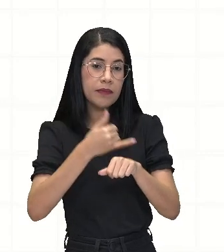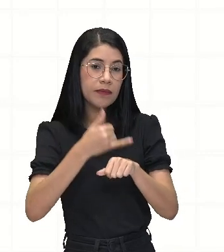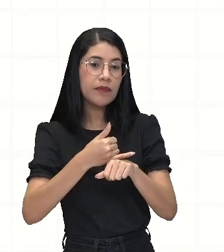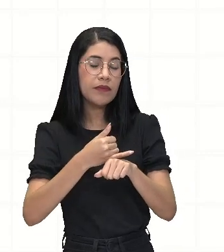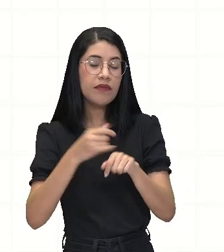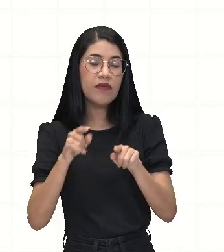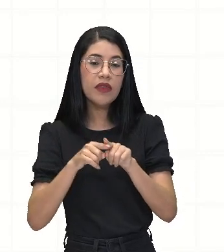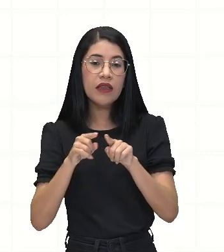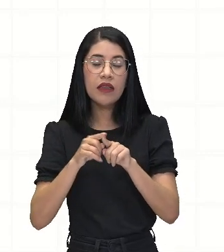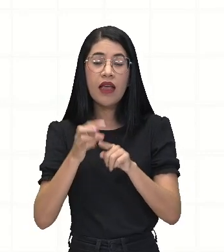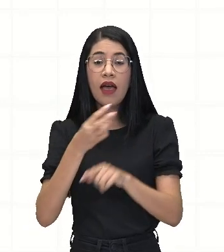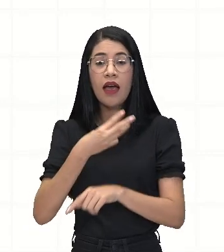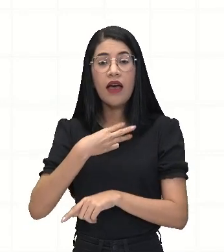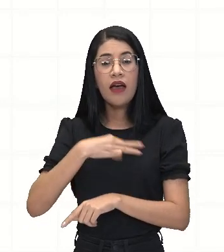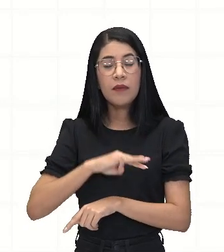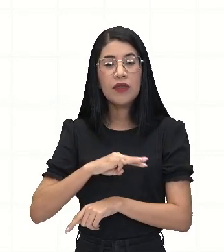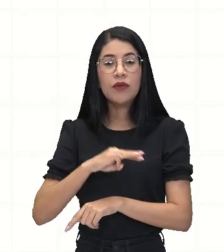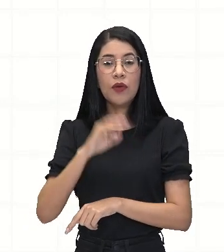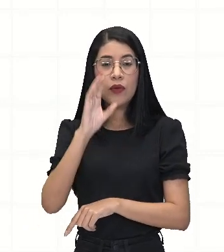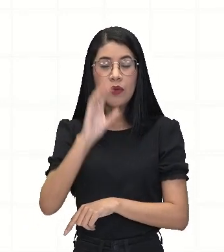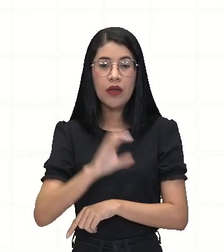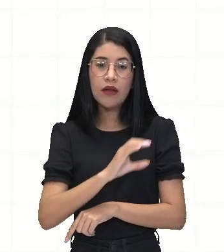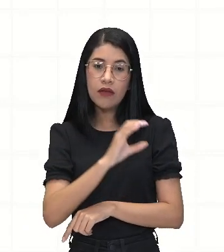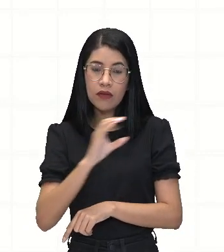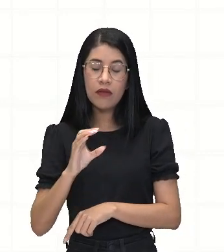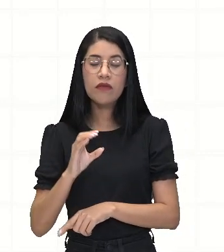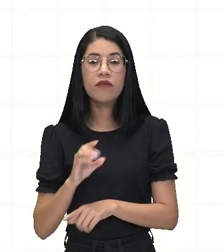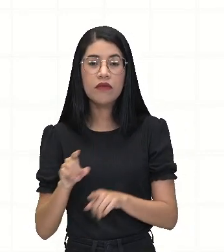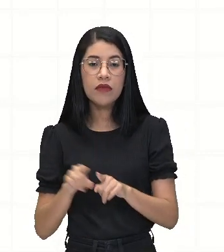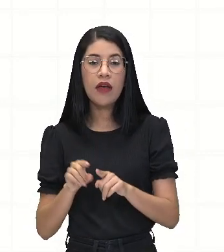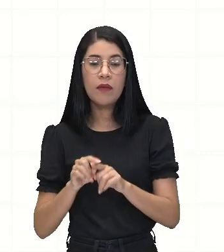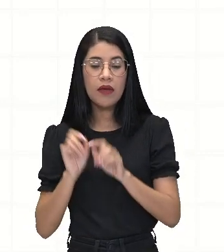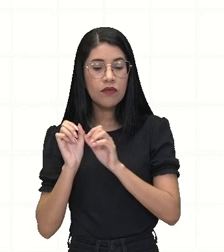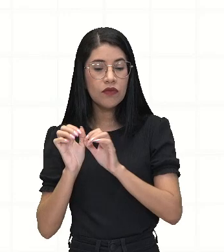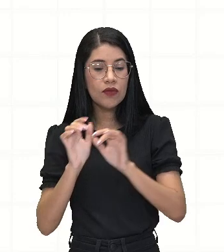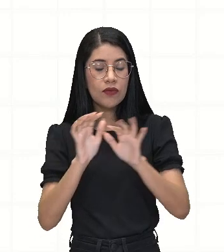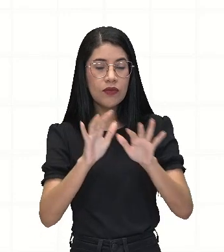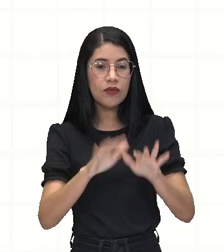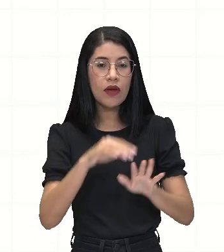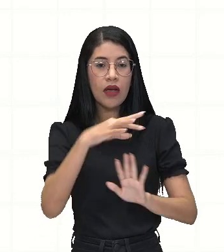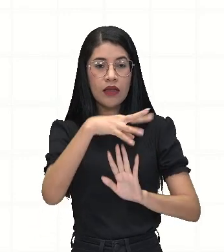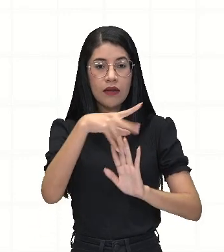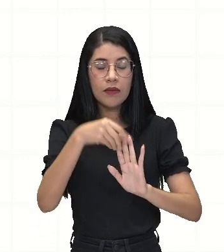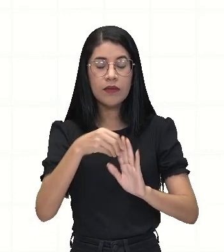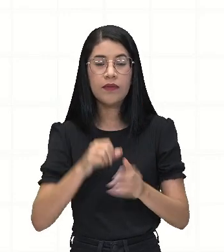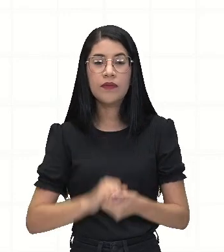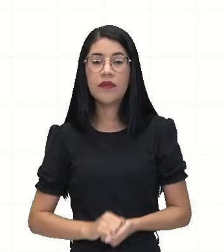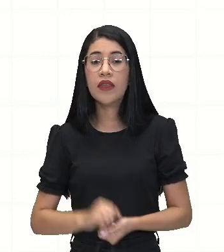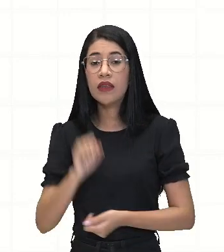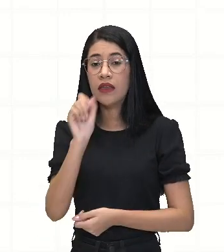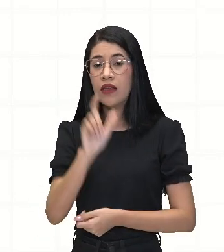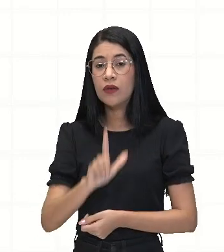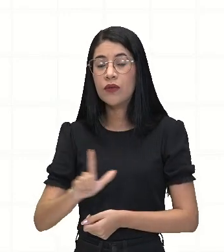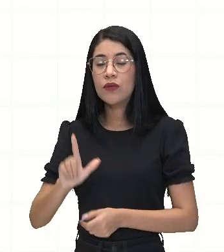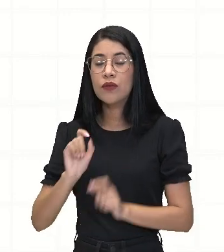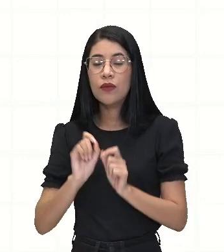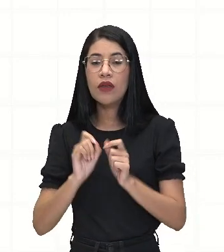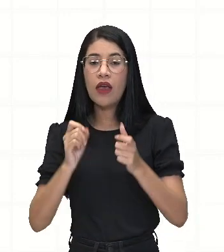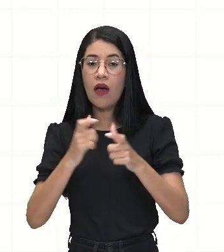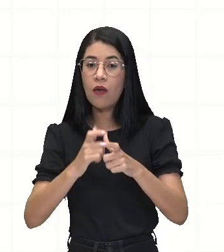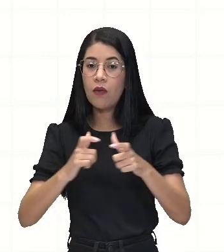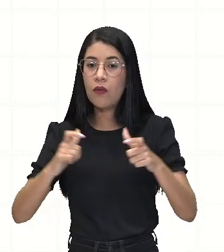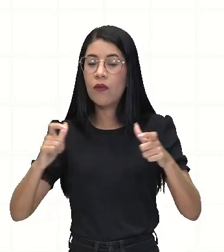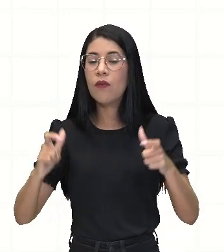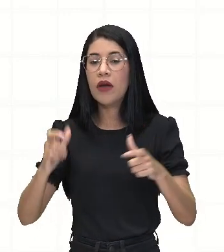também as missões jesuíticas, tá bom? E na parte sul nós temos a expansão da atividade da pecuária, né, a